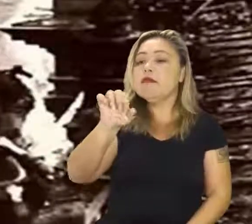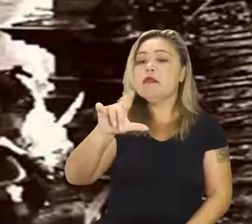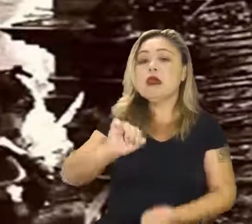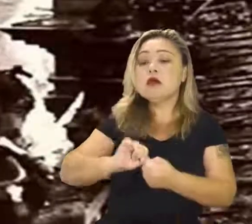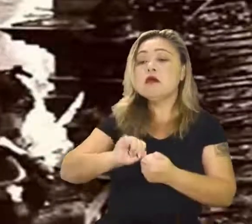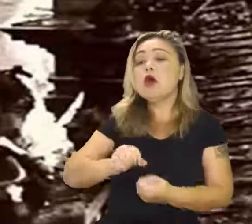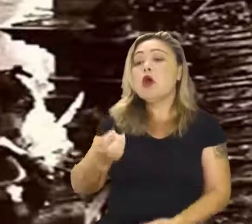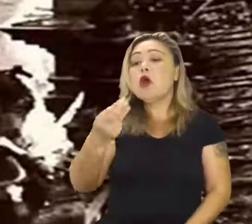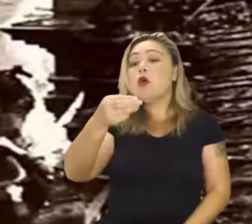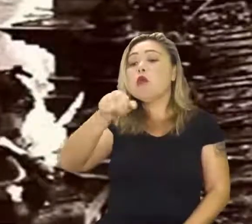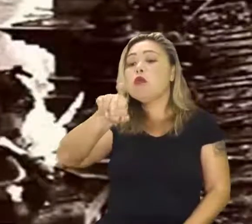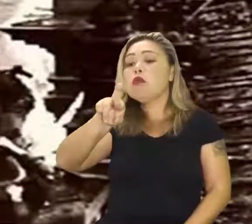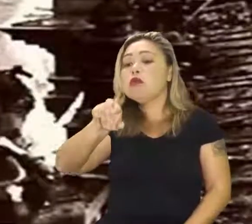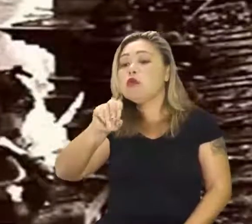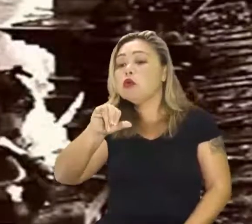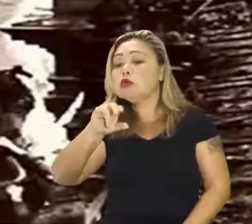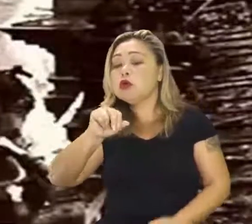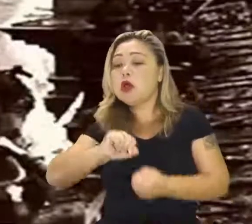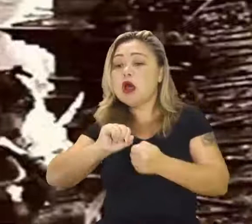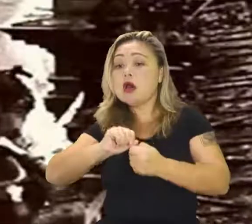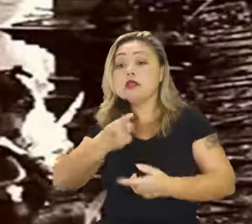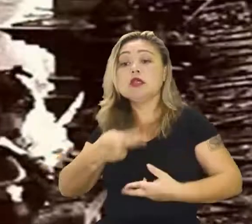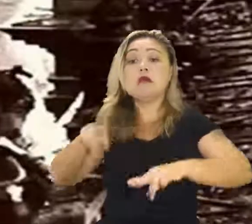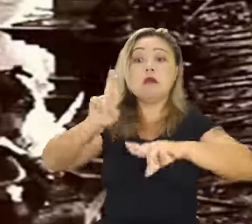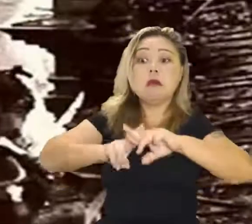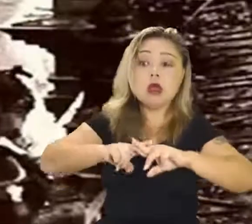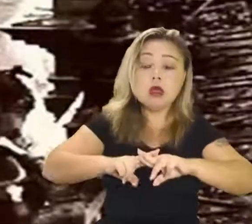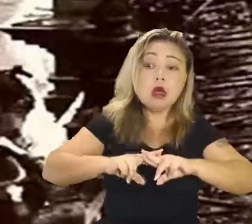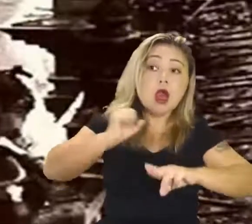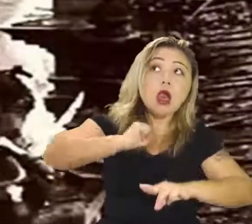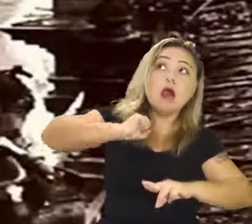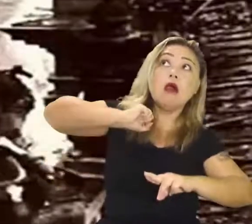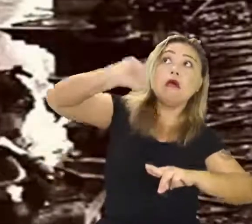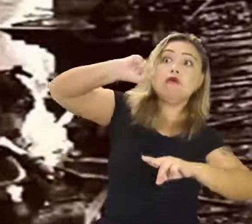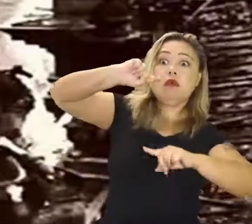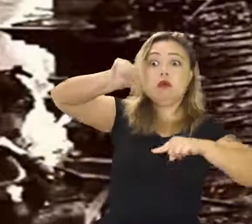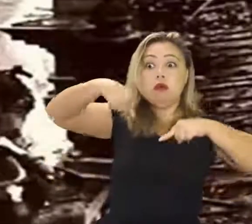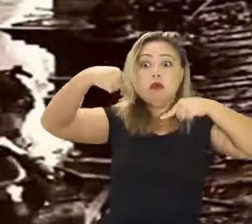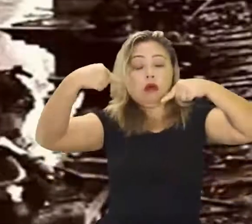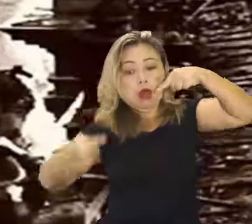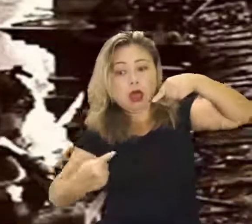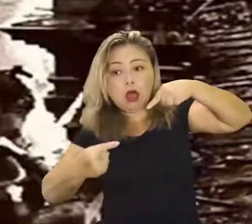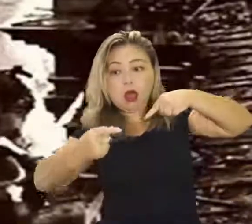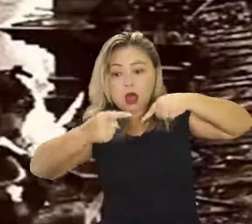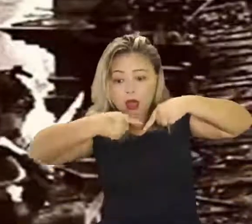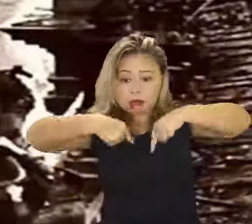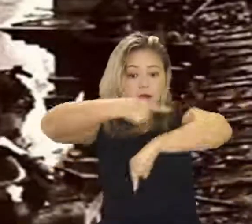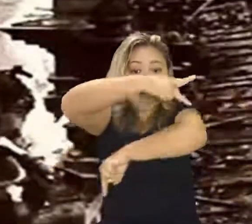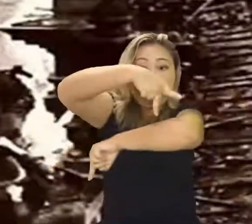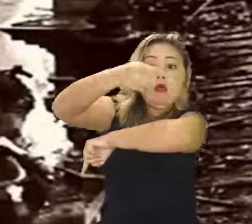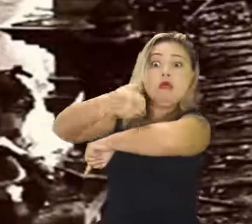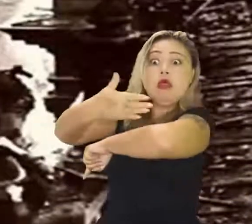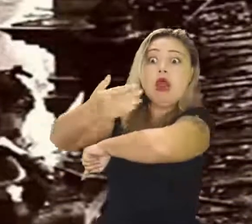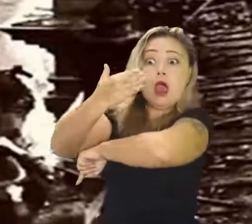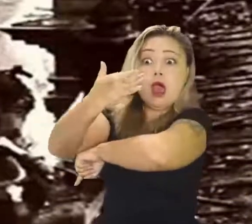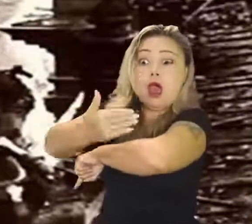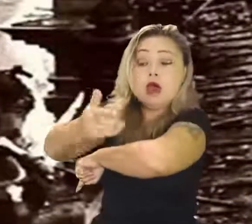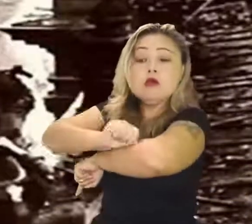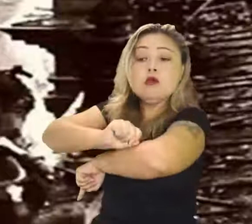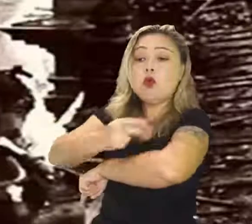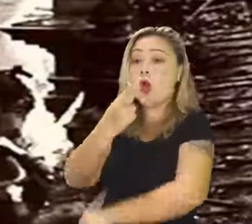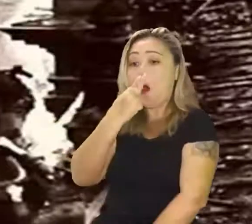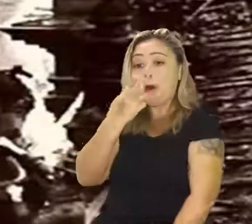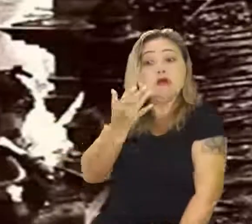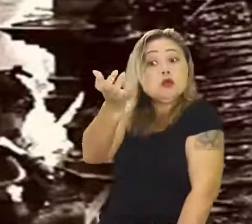tinha sido preso, Mussolini tinha sido enforcado, tinha sido colocado de cabeça para baixo em praça pública. E Hitler não